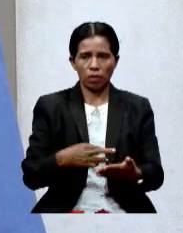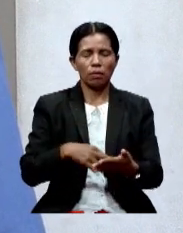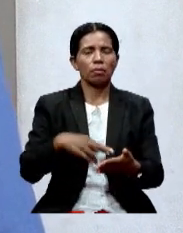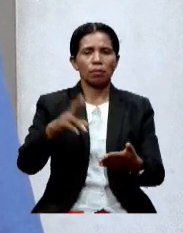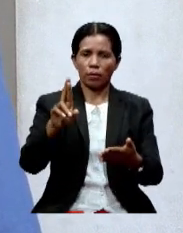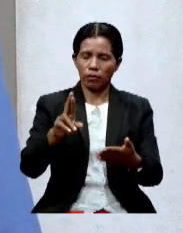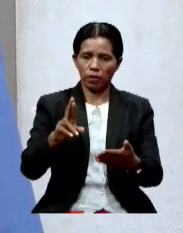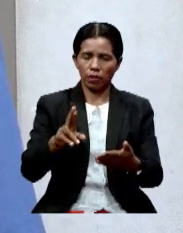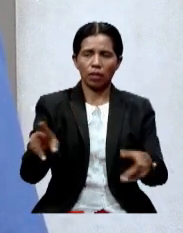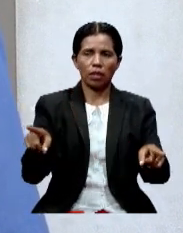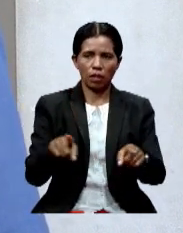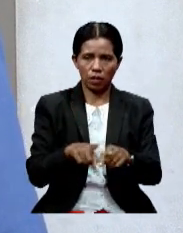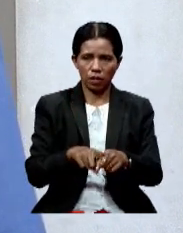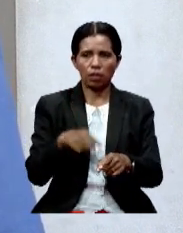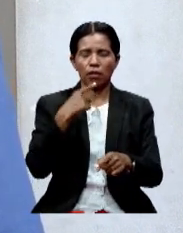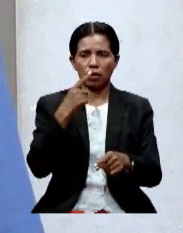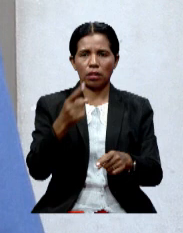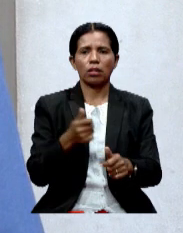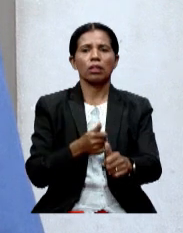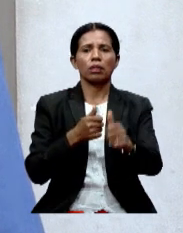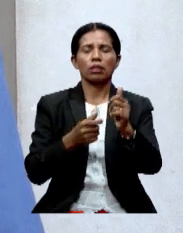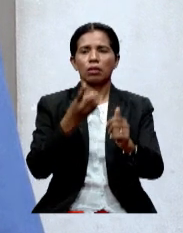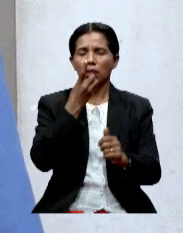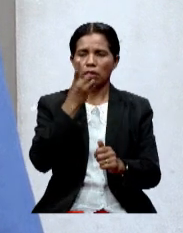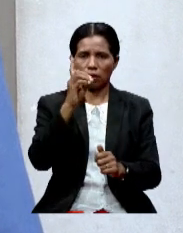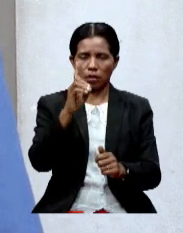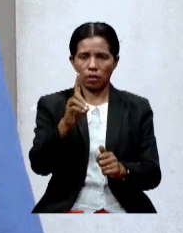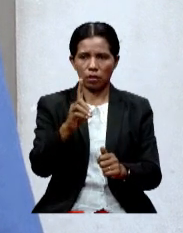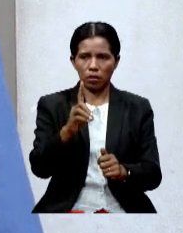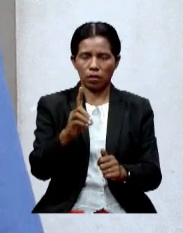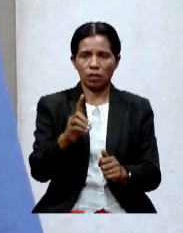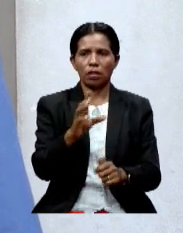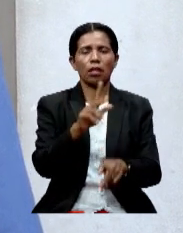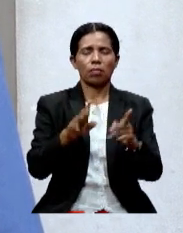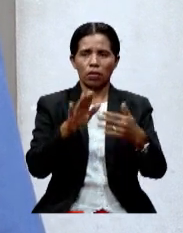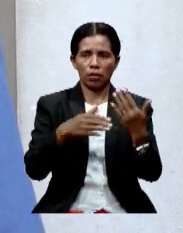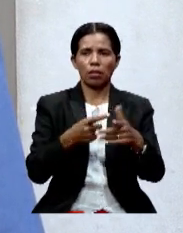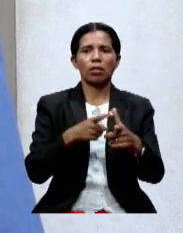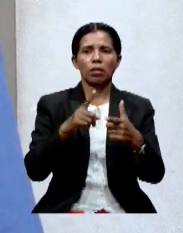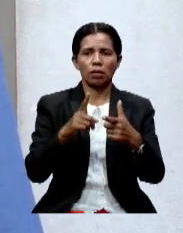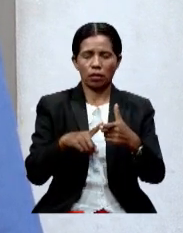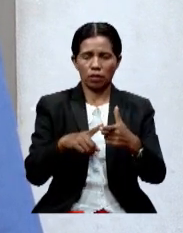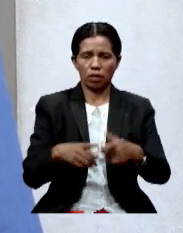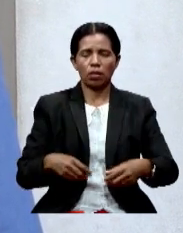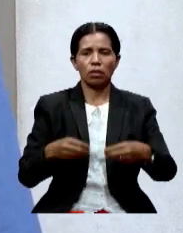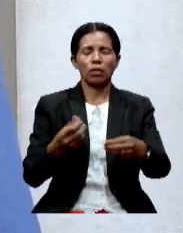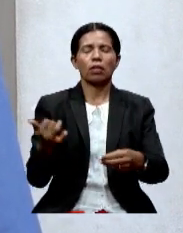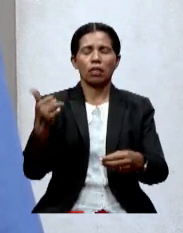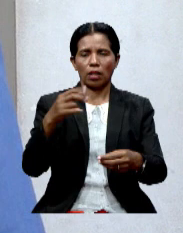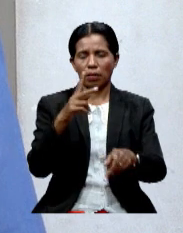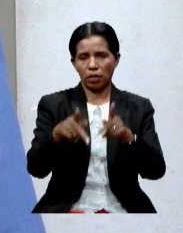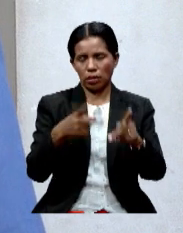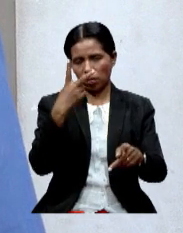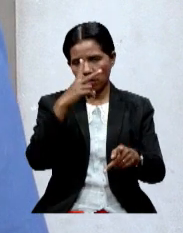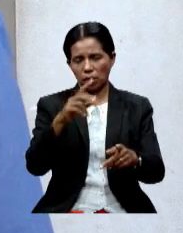prova maka nessa niteme baseia ba declaração arguido sernia. Depoimento do testemunha Sernia, ou análise